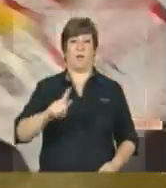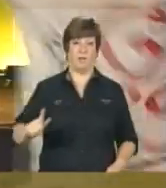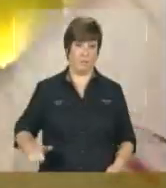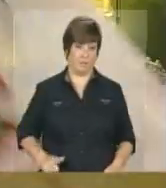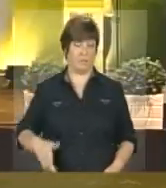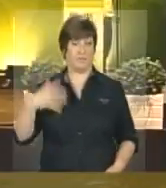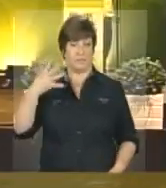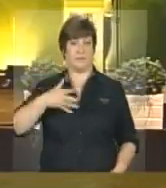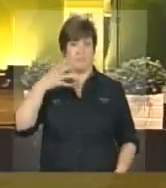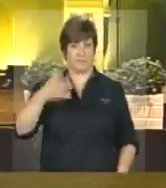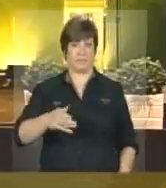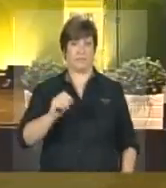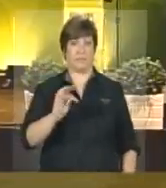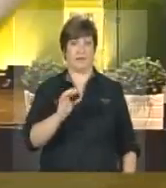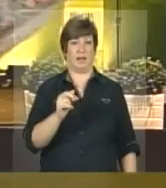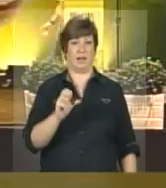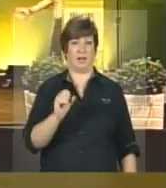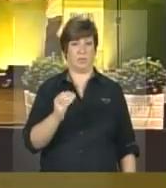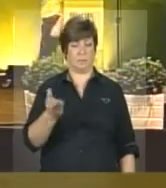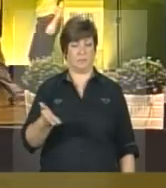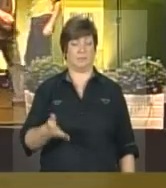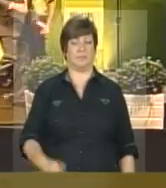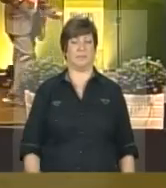Tarso Genro.